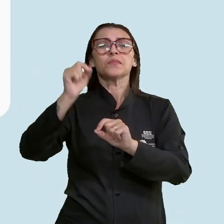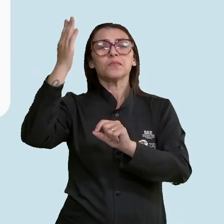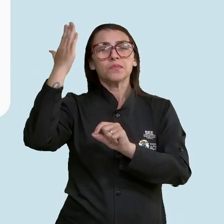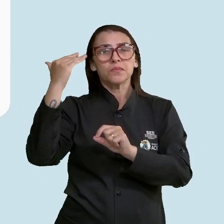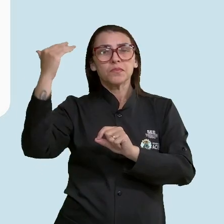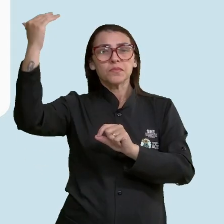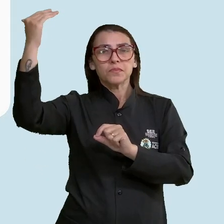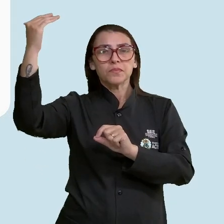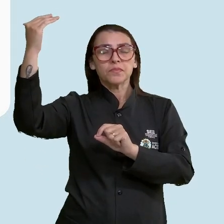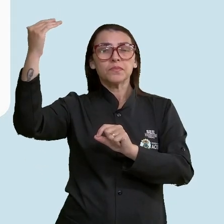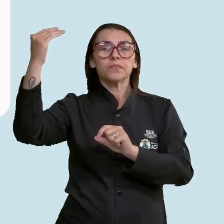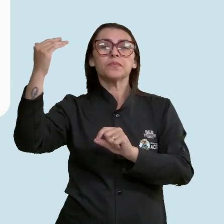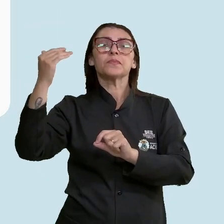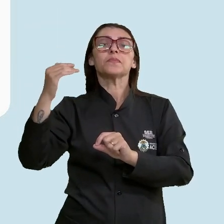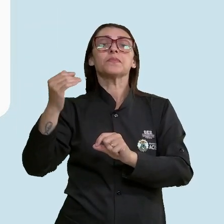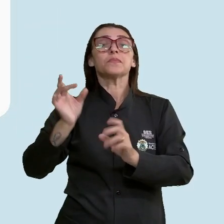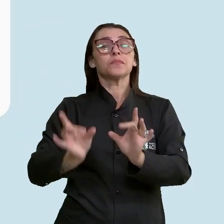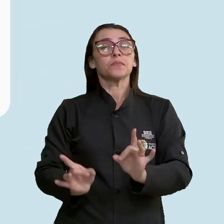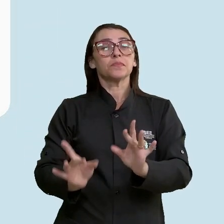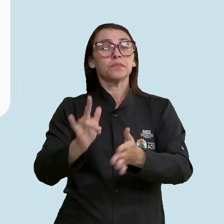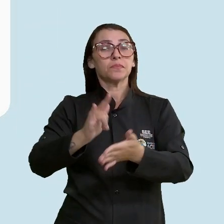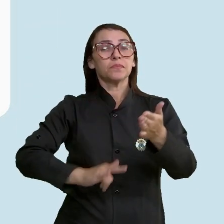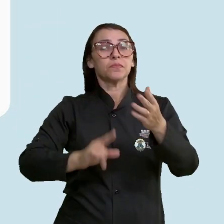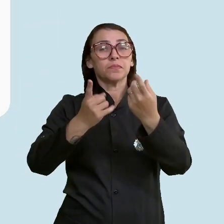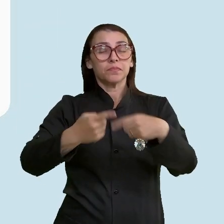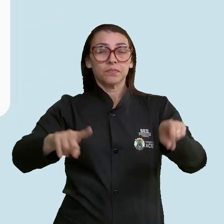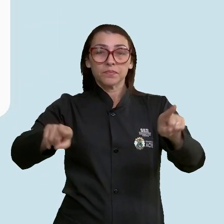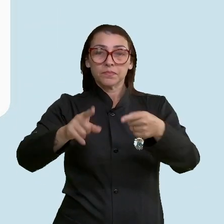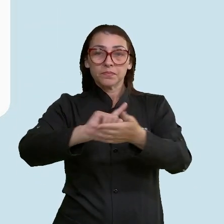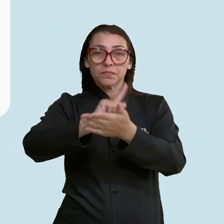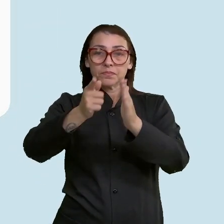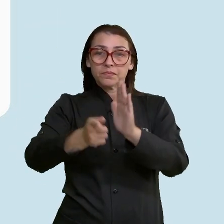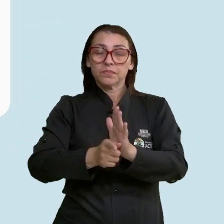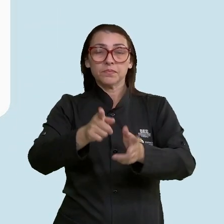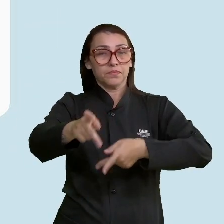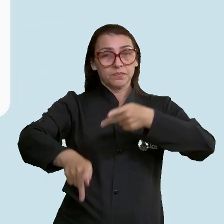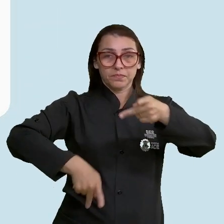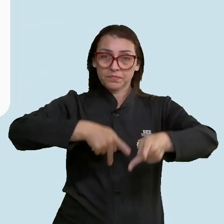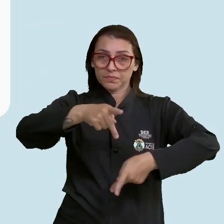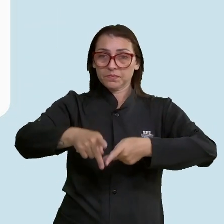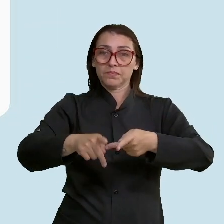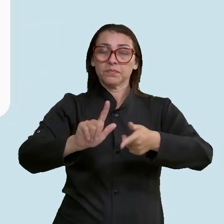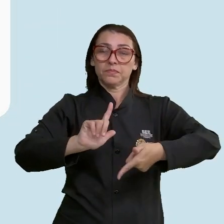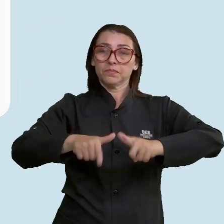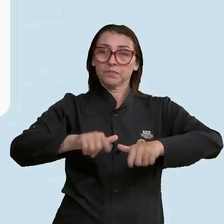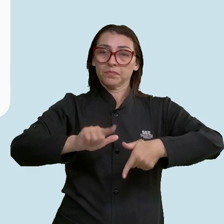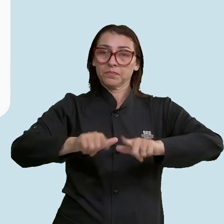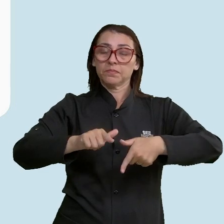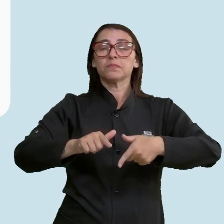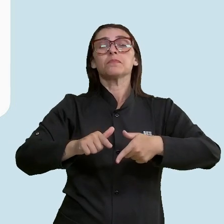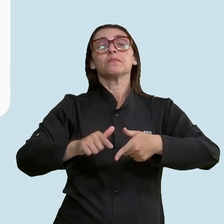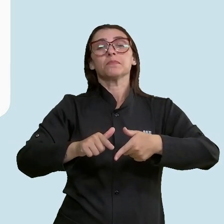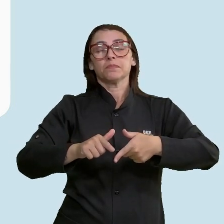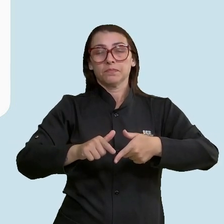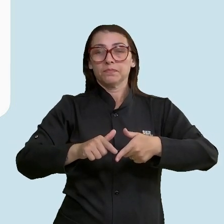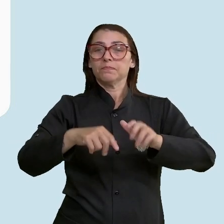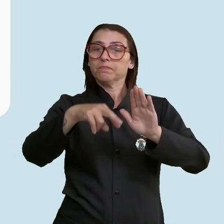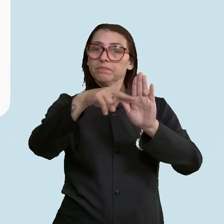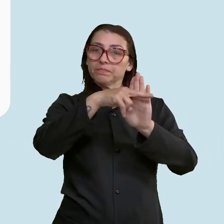sucesso de bilheteria. Já na música, gêneros musicais populares, com letras e melodias